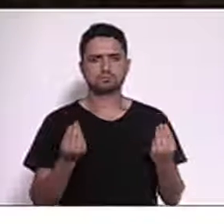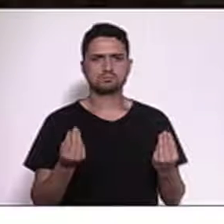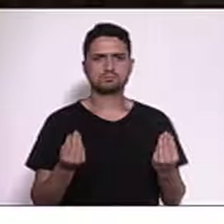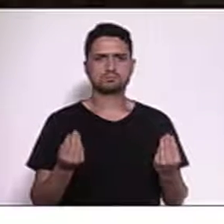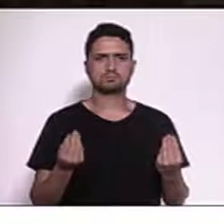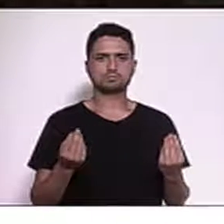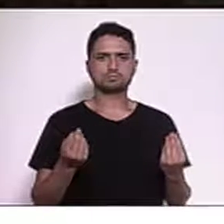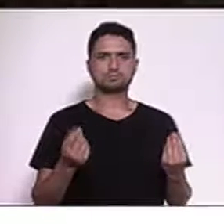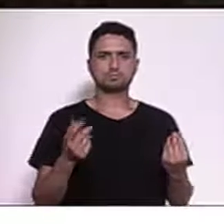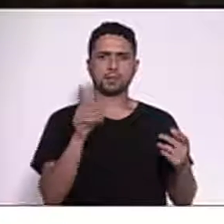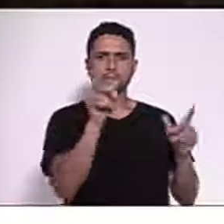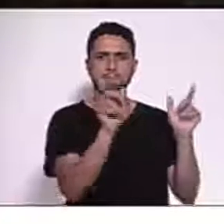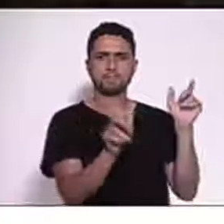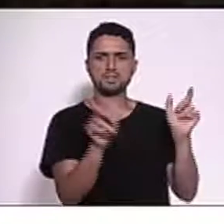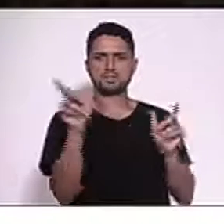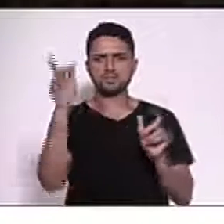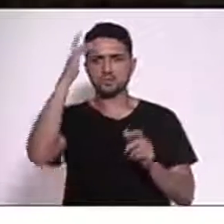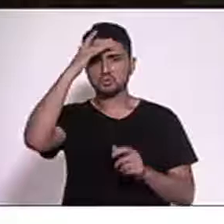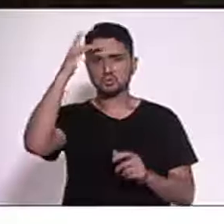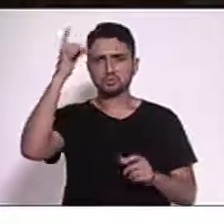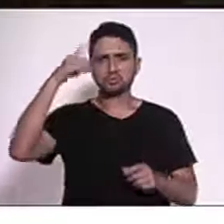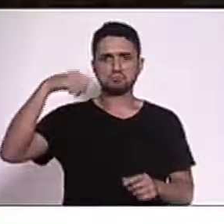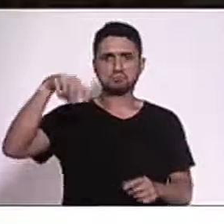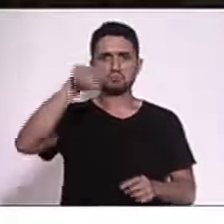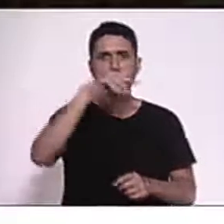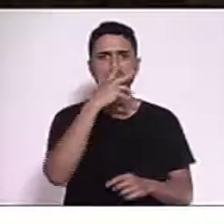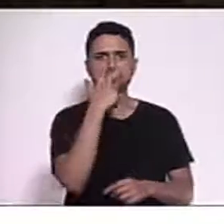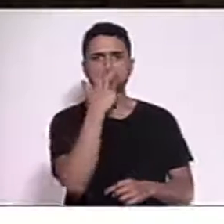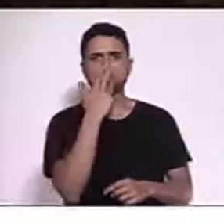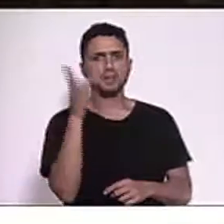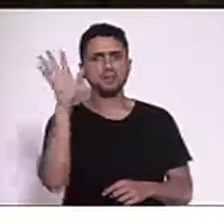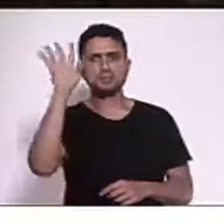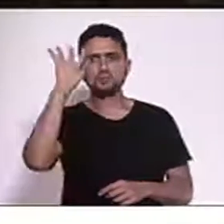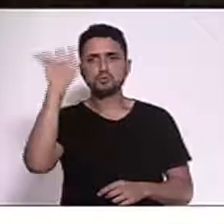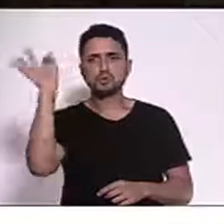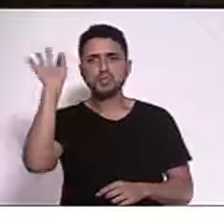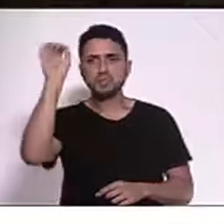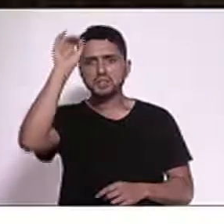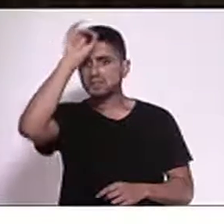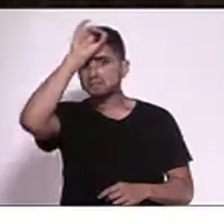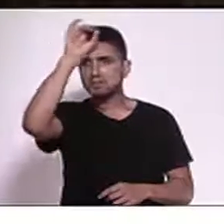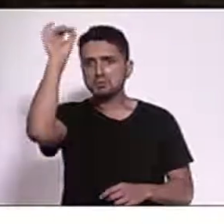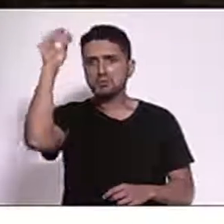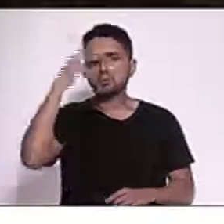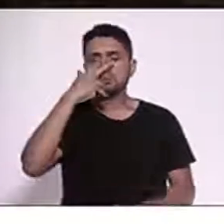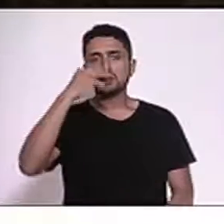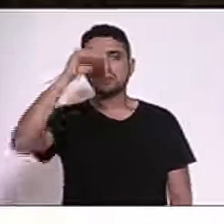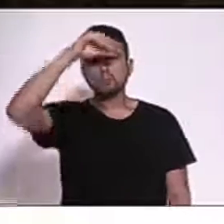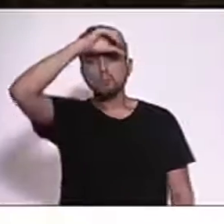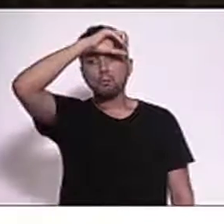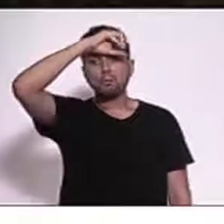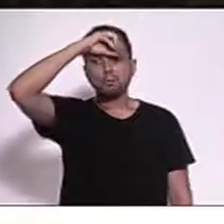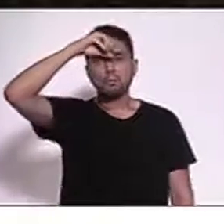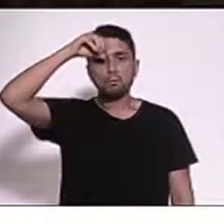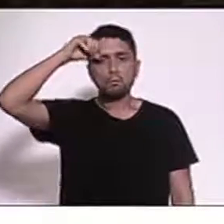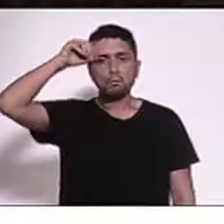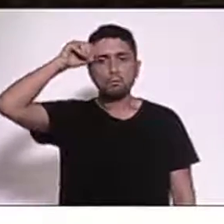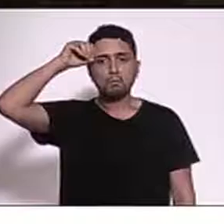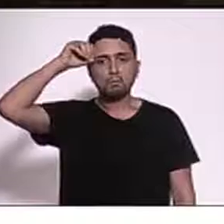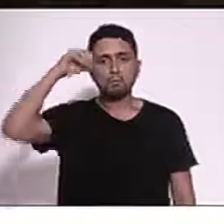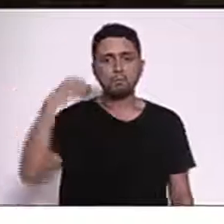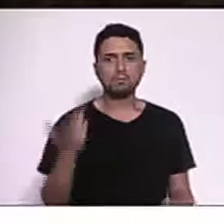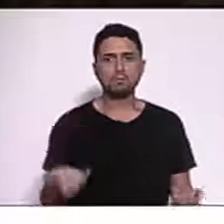que as pessoas parece que não estão entendendo direito o que está acontecendo e